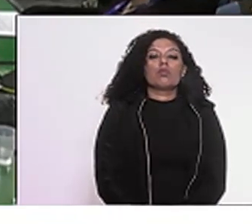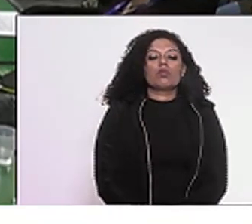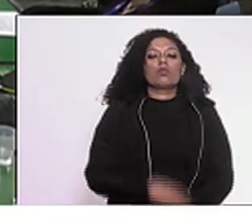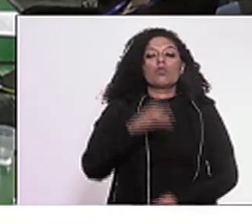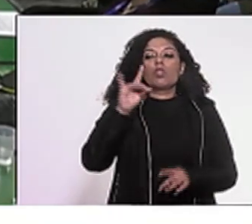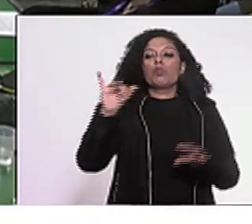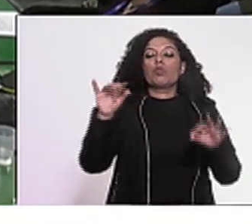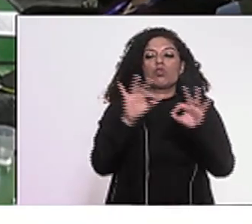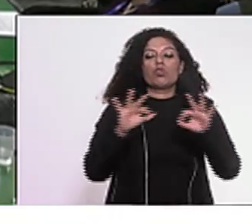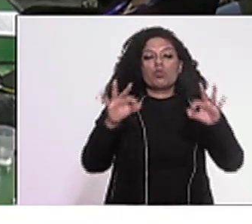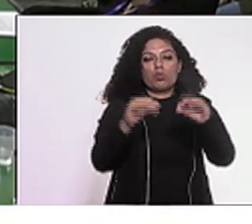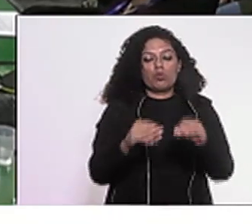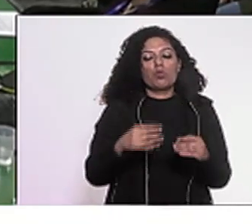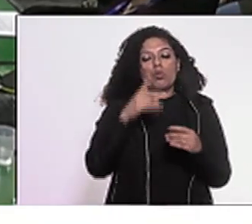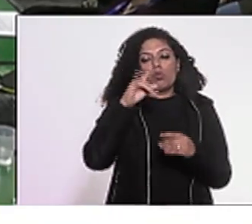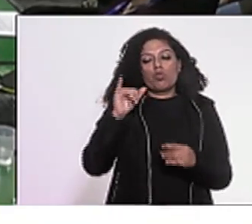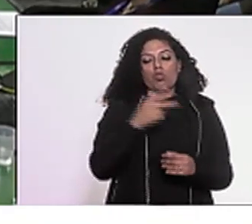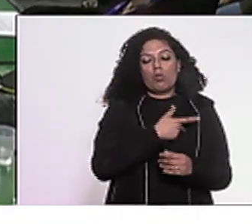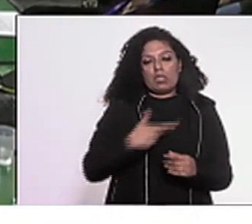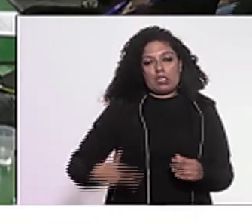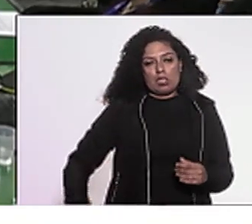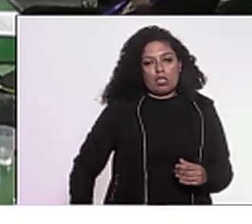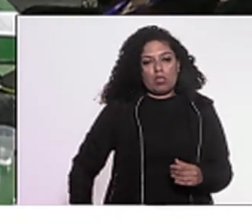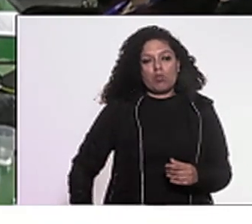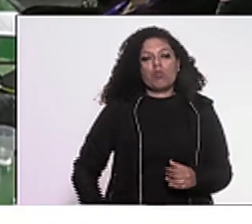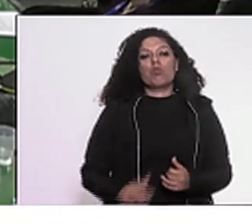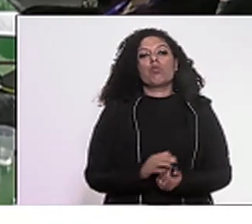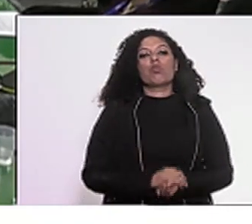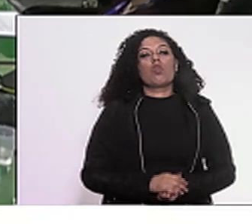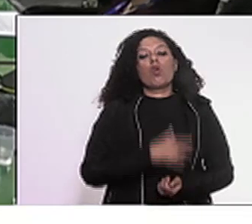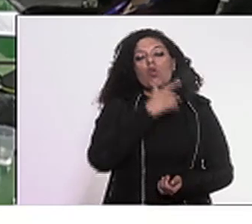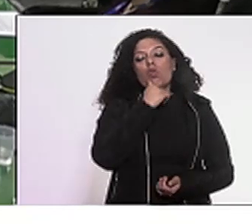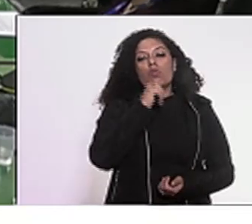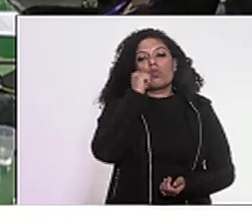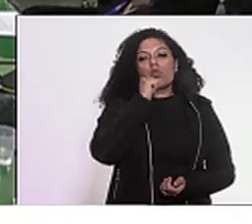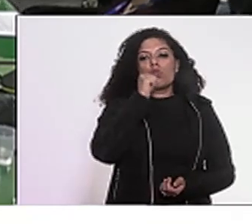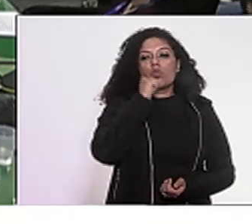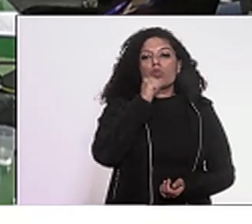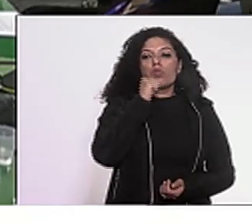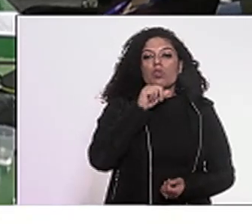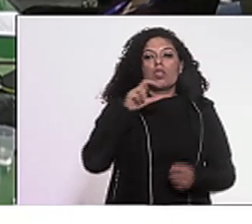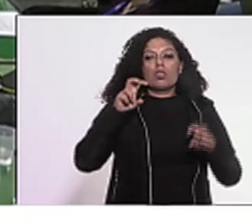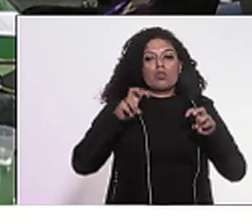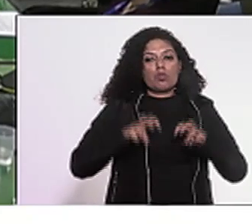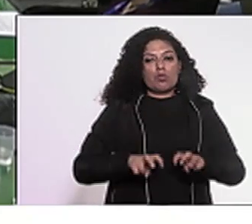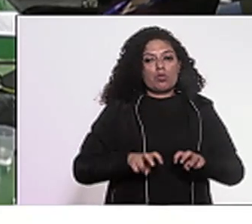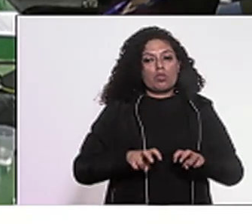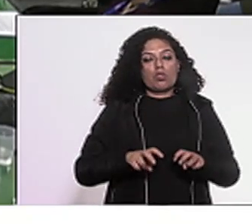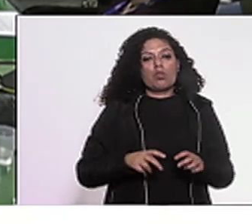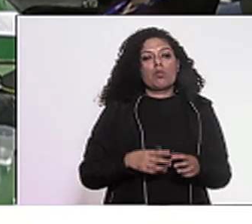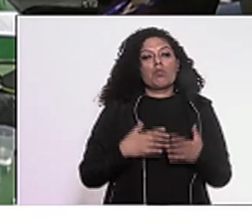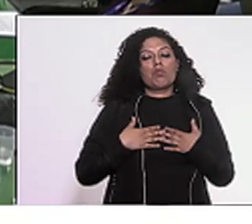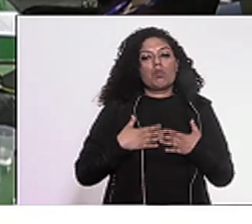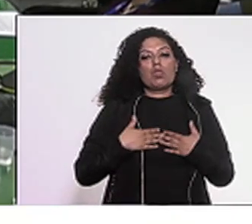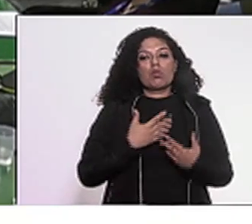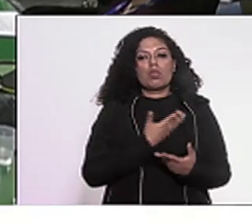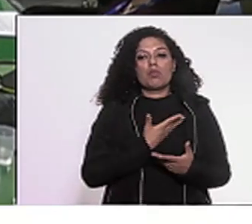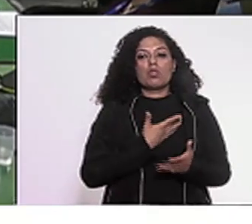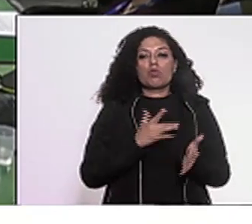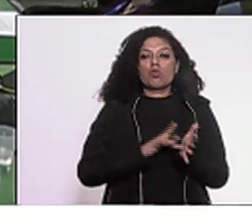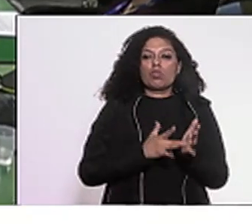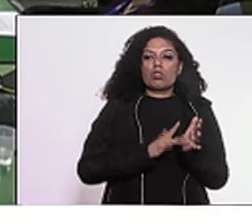Bom dia a todos, bom dia, presidente, as senhoras e senhores da autoridade presentes, os companheiros de